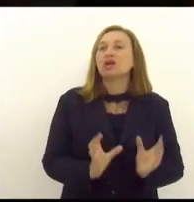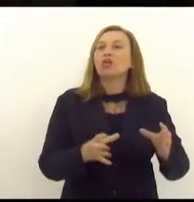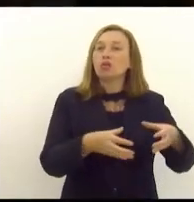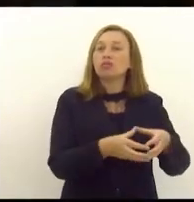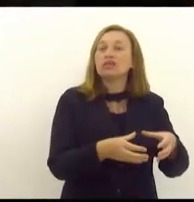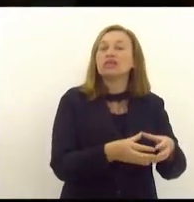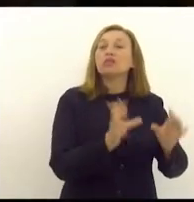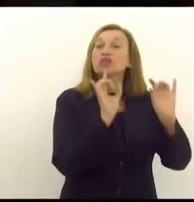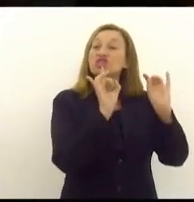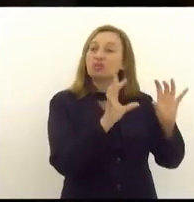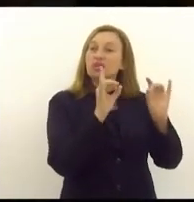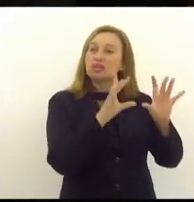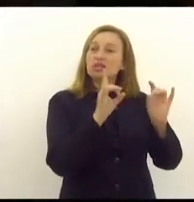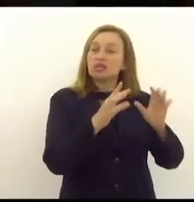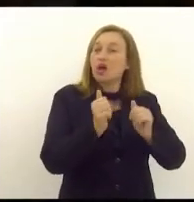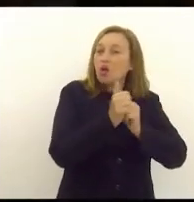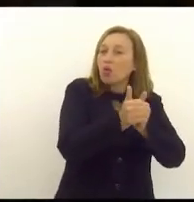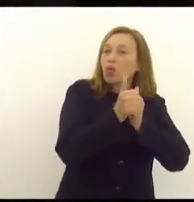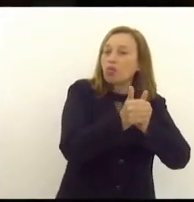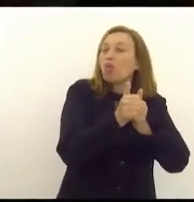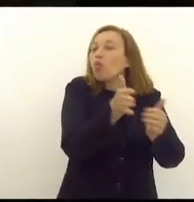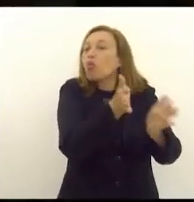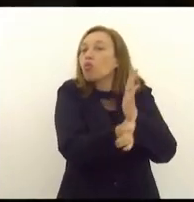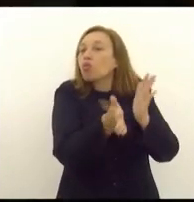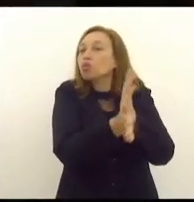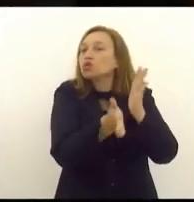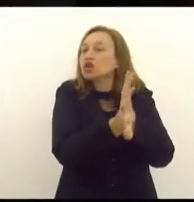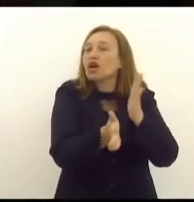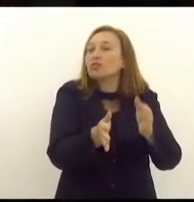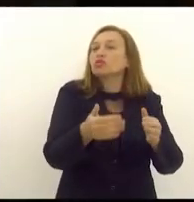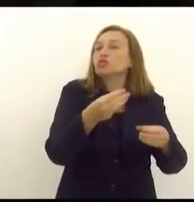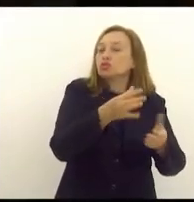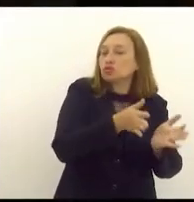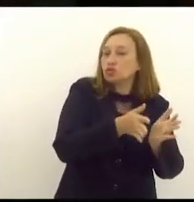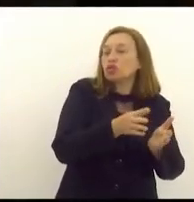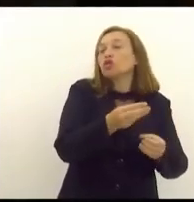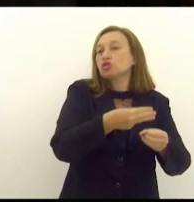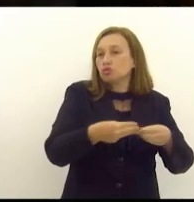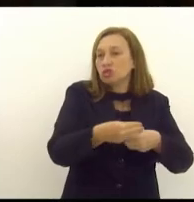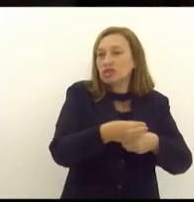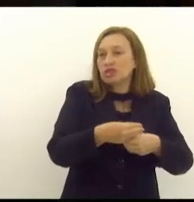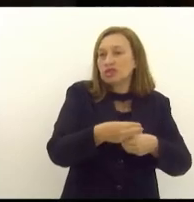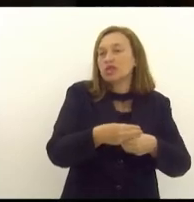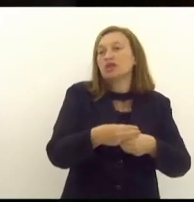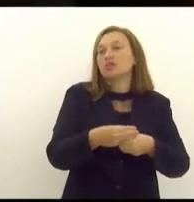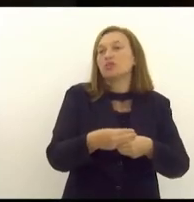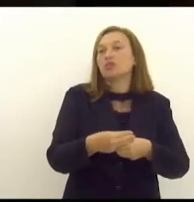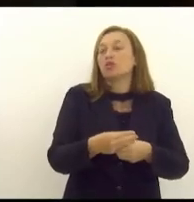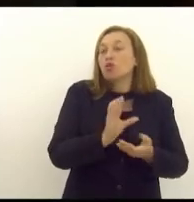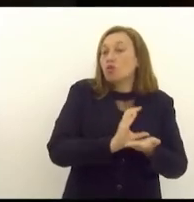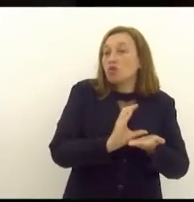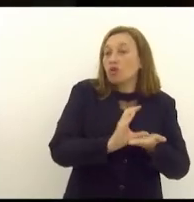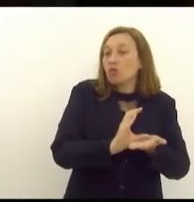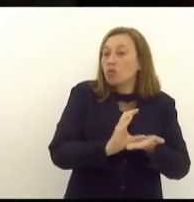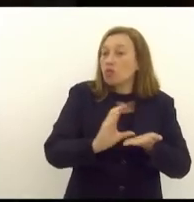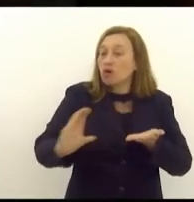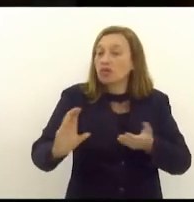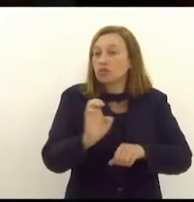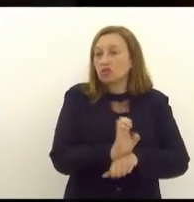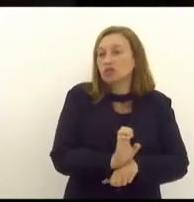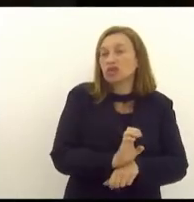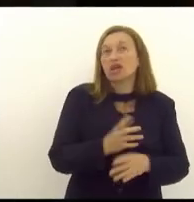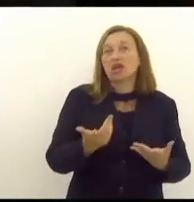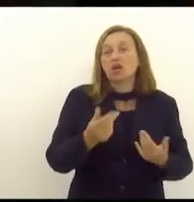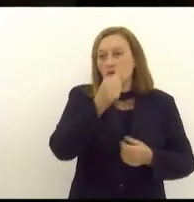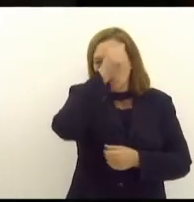especial que Visa acompanhar os gastos dos Municípios com as verbas desviadas pelo Estado porque muitas vezes né o Prefeito Não joga